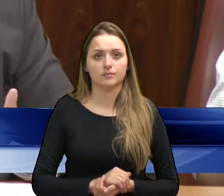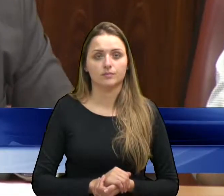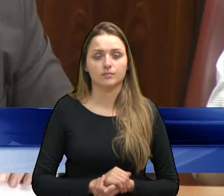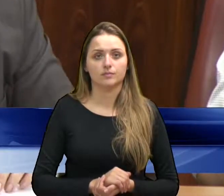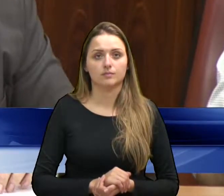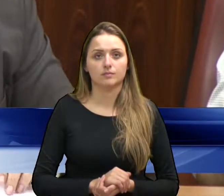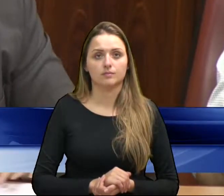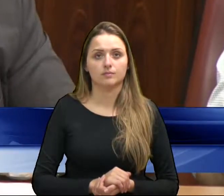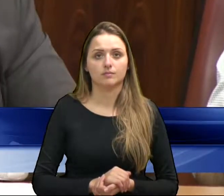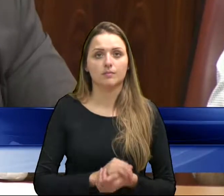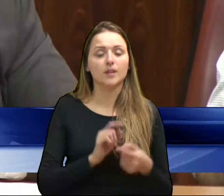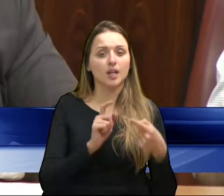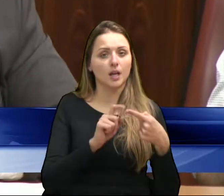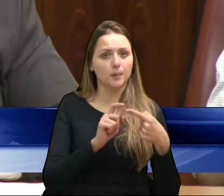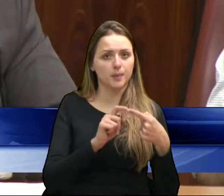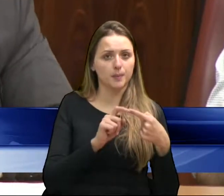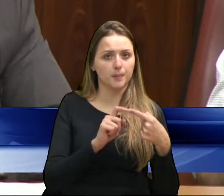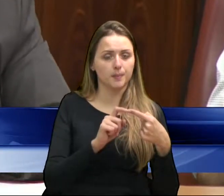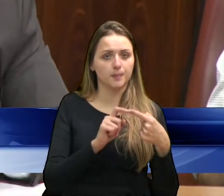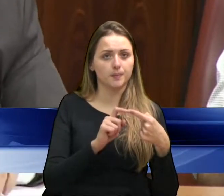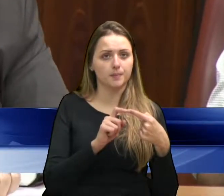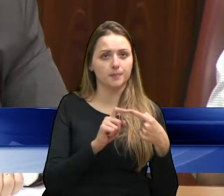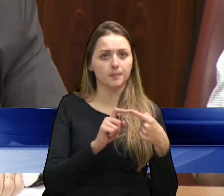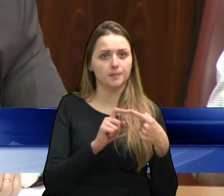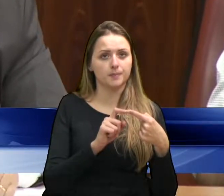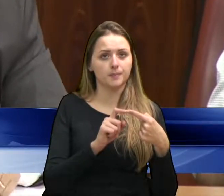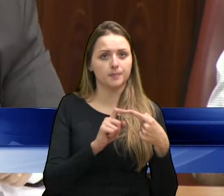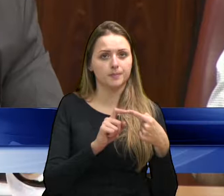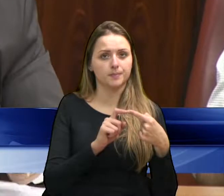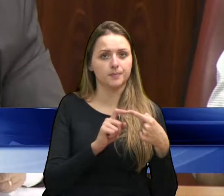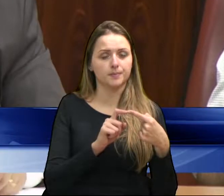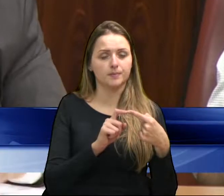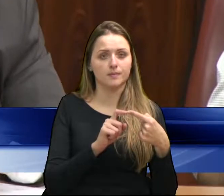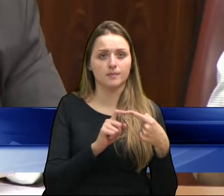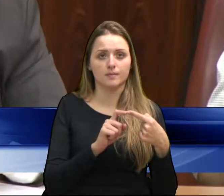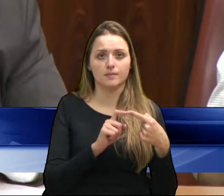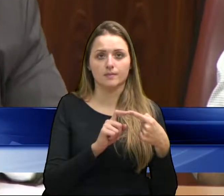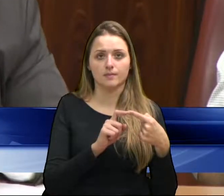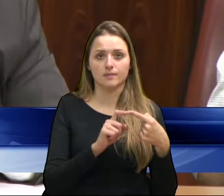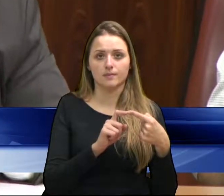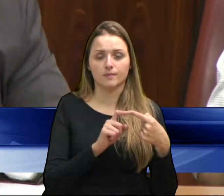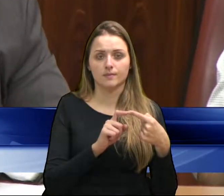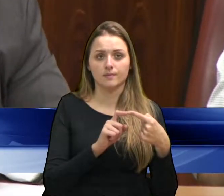Uma delas seria a questão